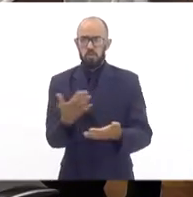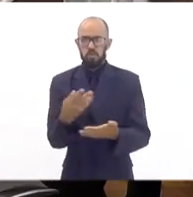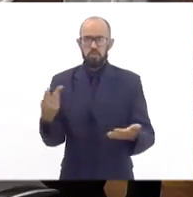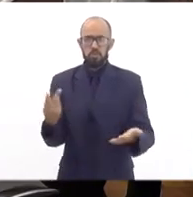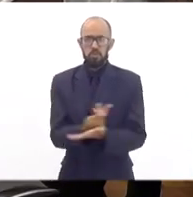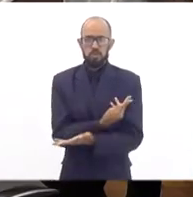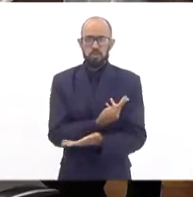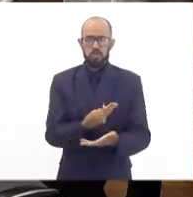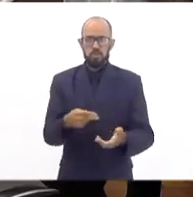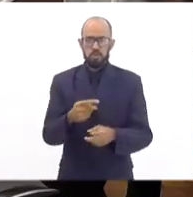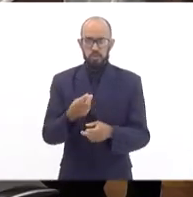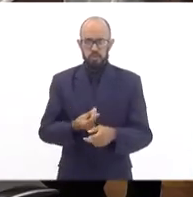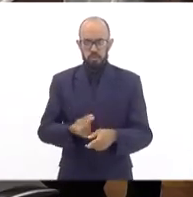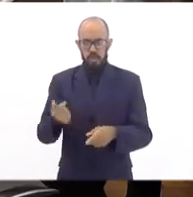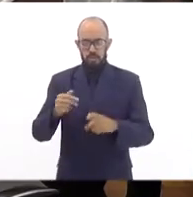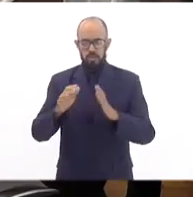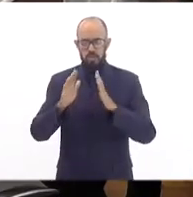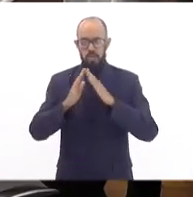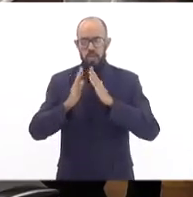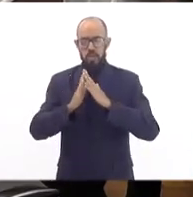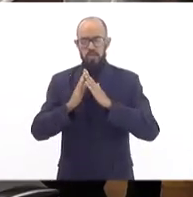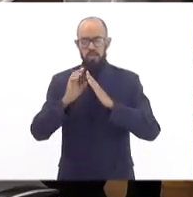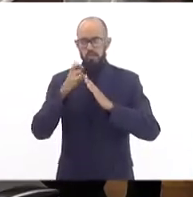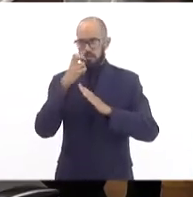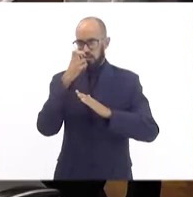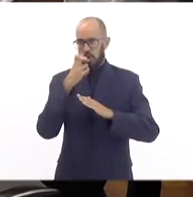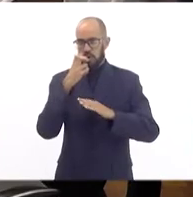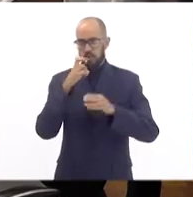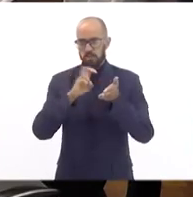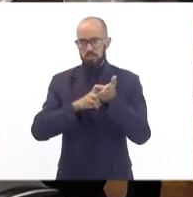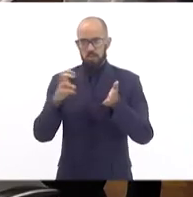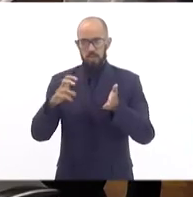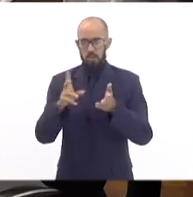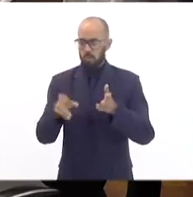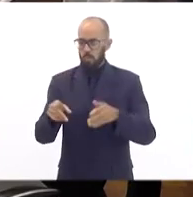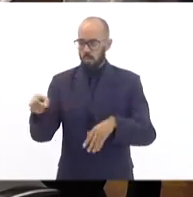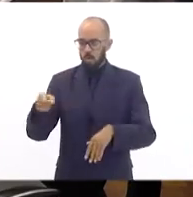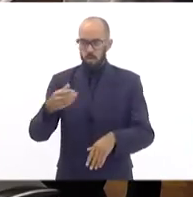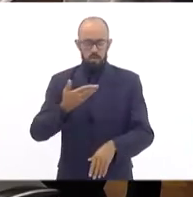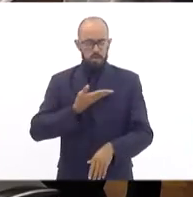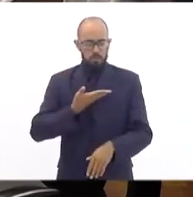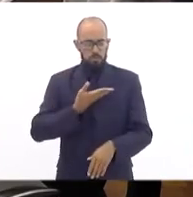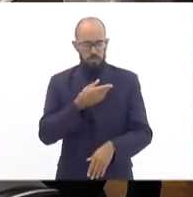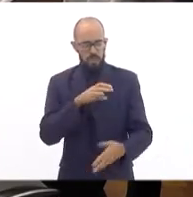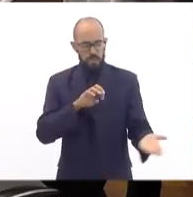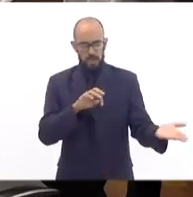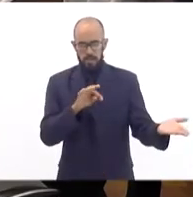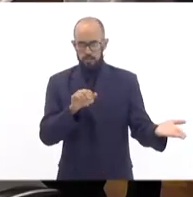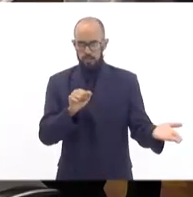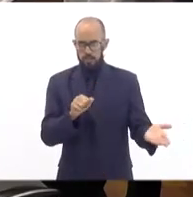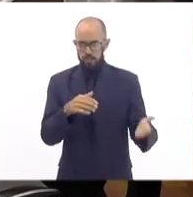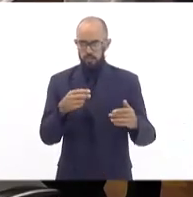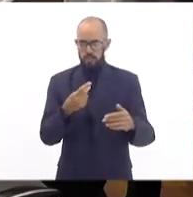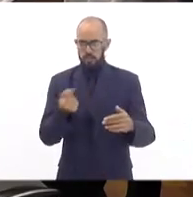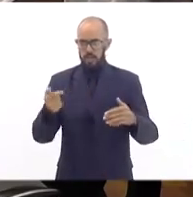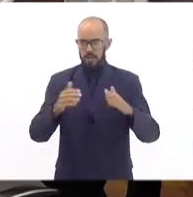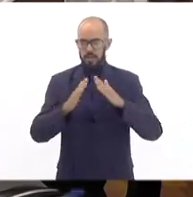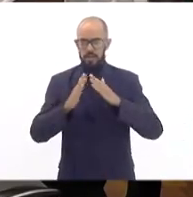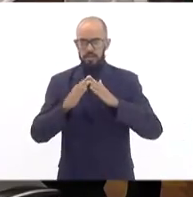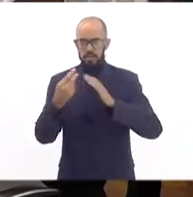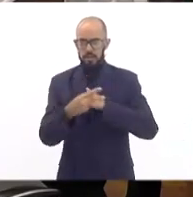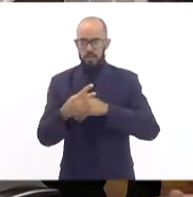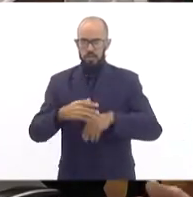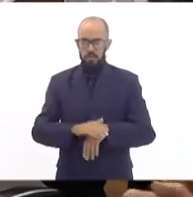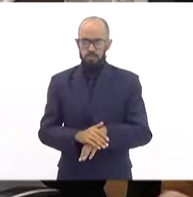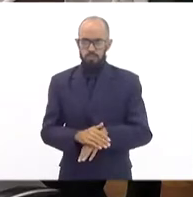por exemplo, saem da sua casa às 5 horas da manhã, que é como a nossa companheira Kátia colocou aqui. Então, hoje,